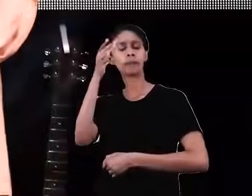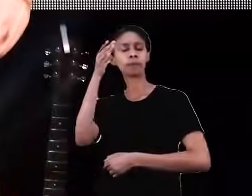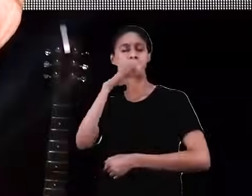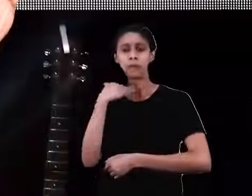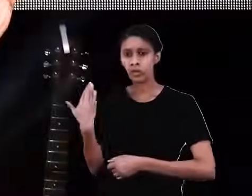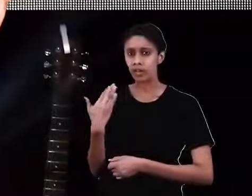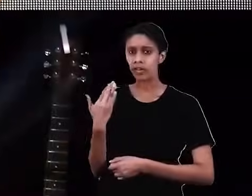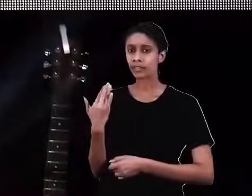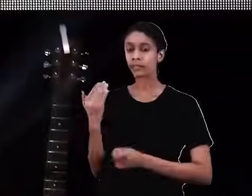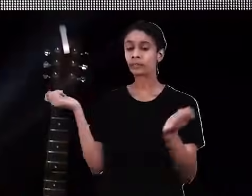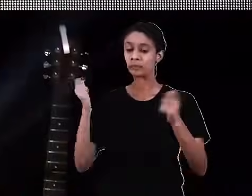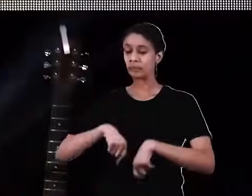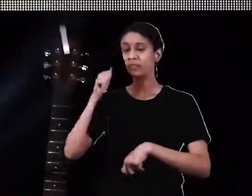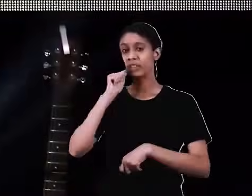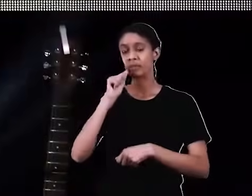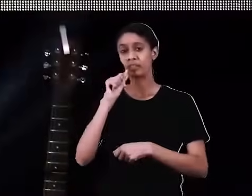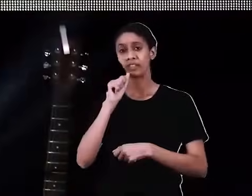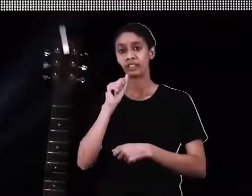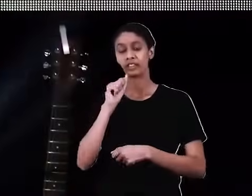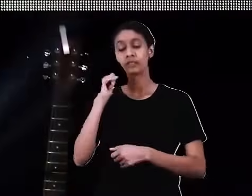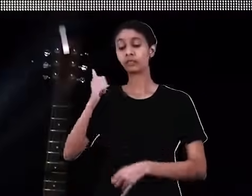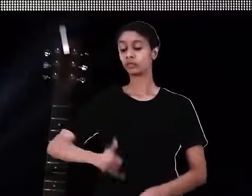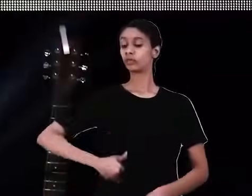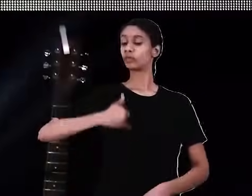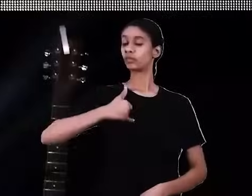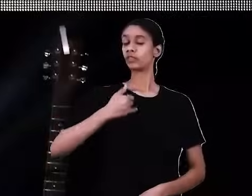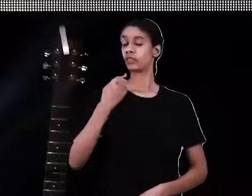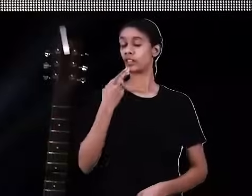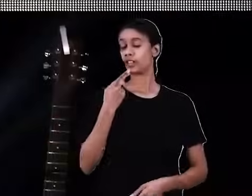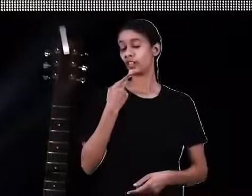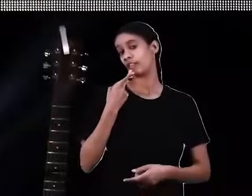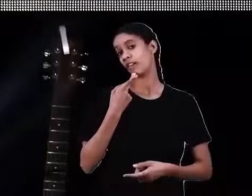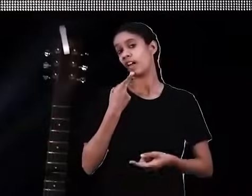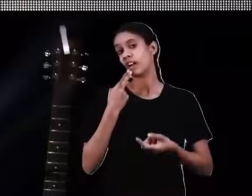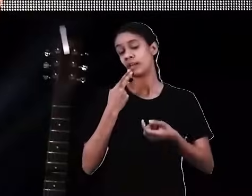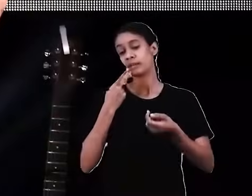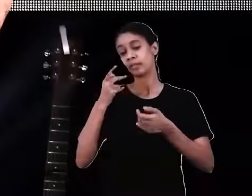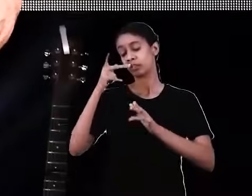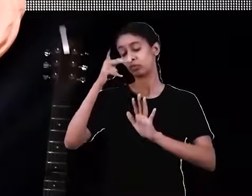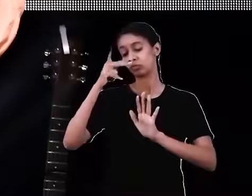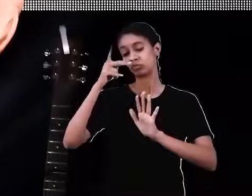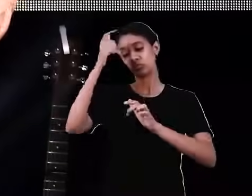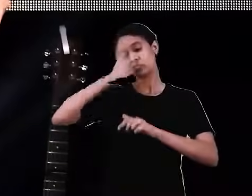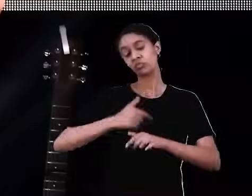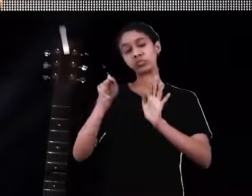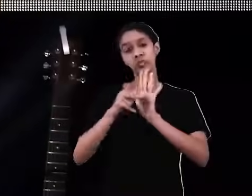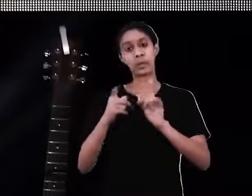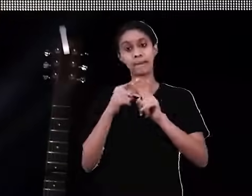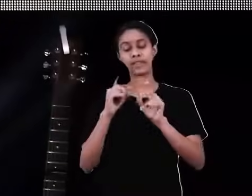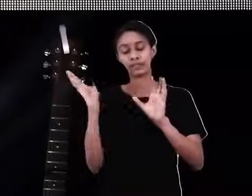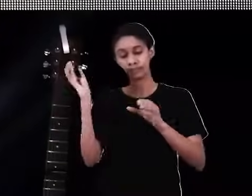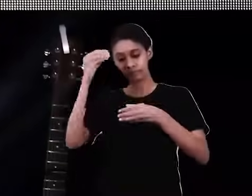bem dar um ataque de prepotência e agir na sua força, mas ela se refugiou na